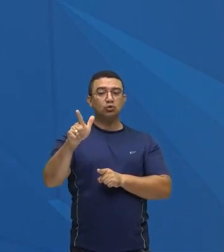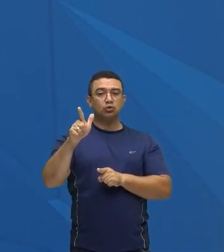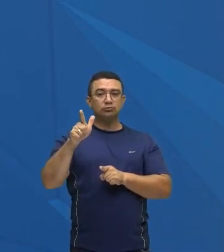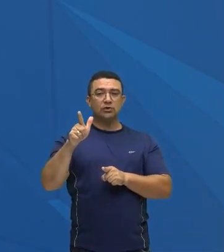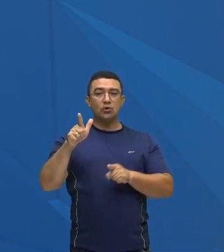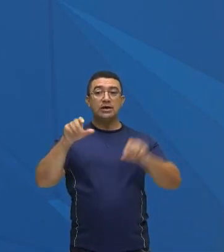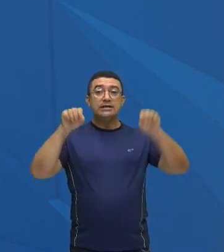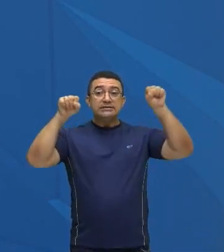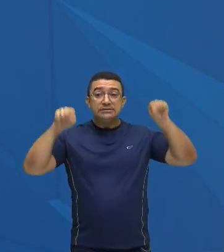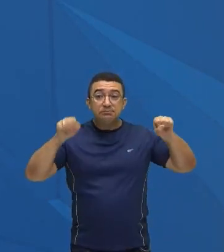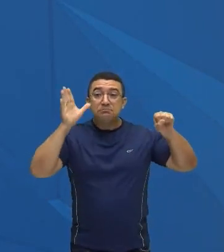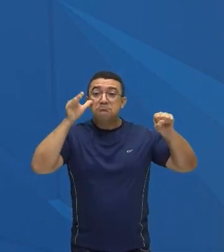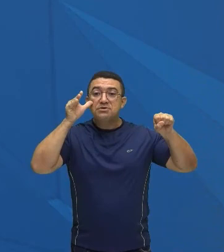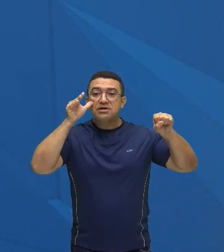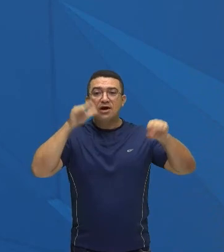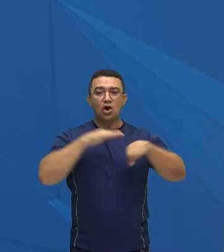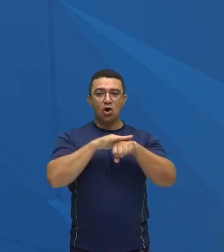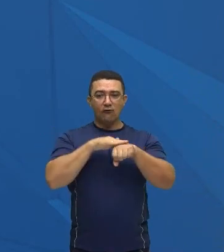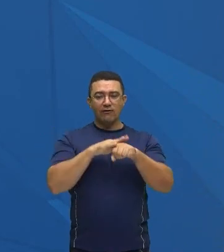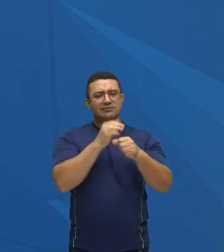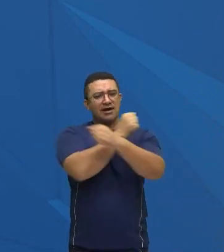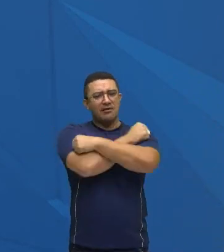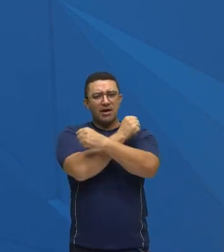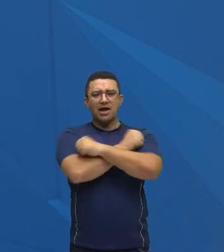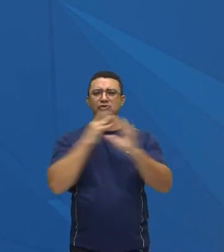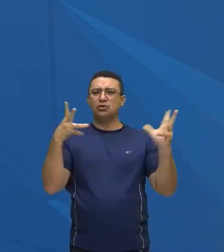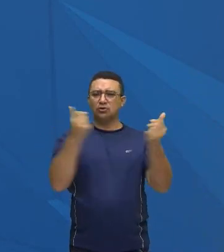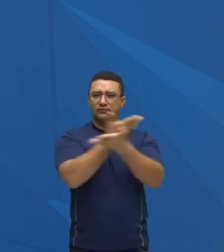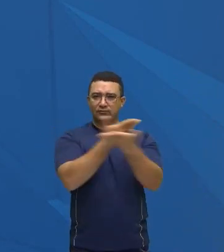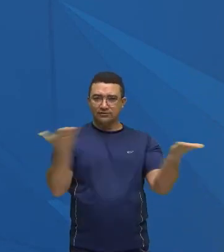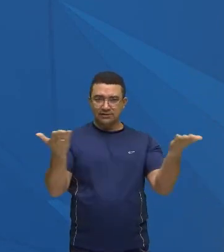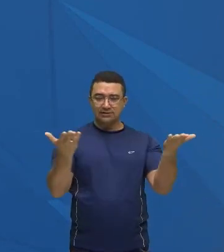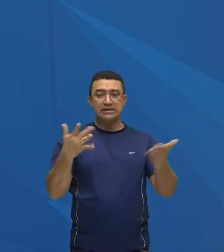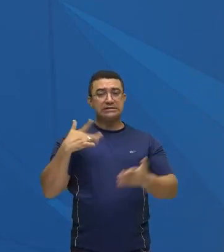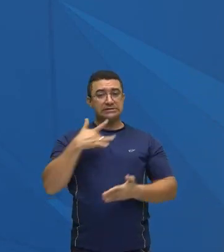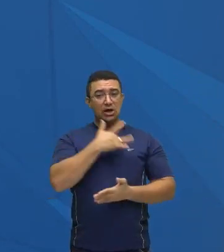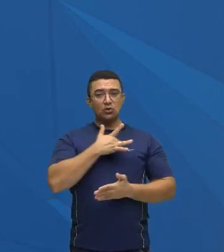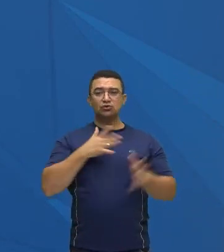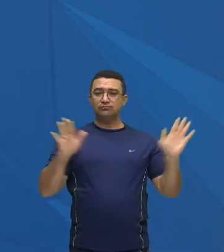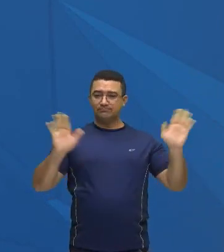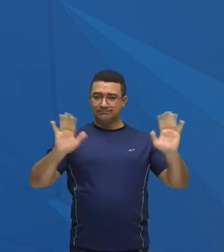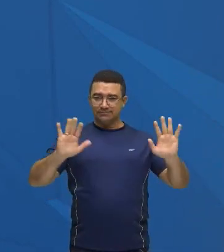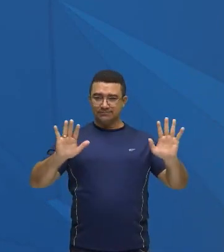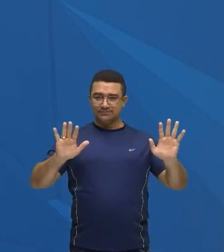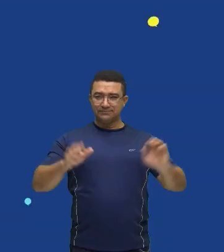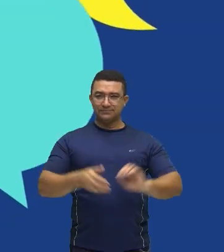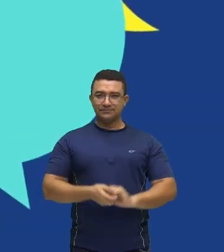Participem, eu deixo aqui o meu abraço para todos vocês, se cuidem, saúde e até a próxima.